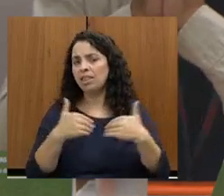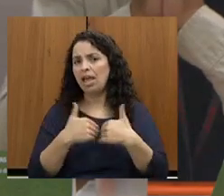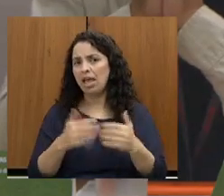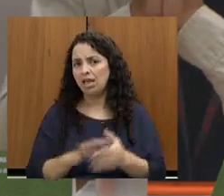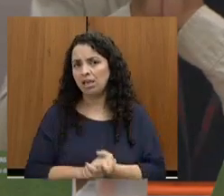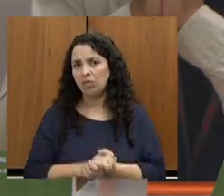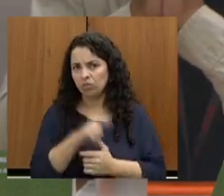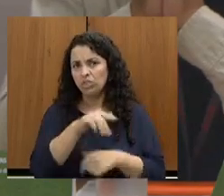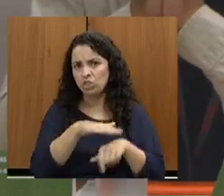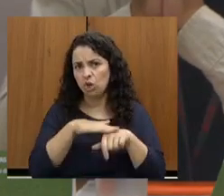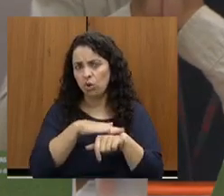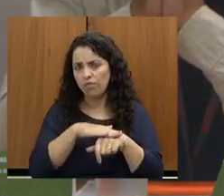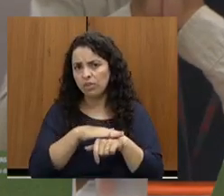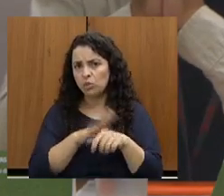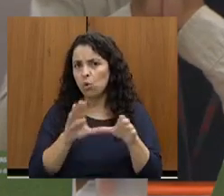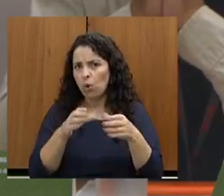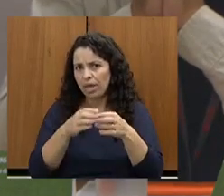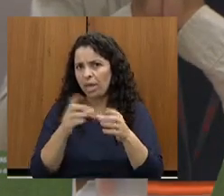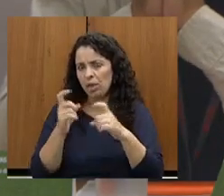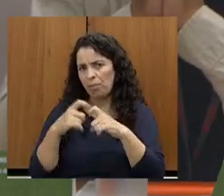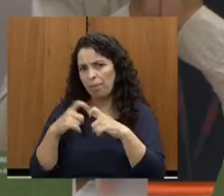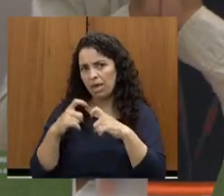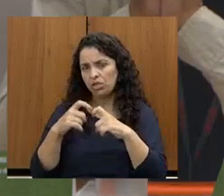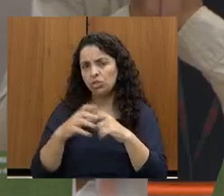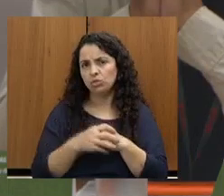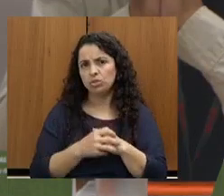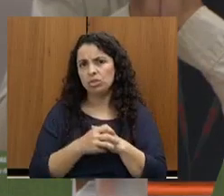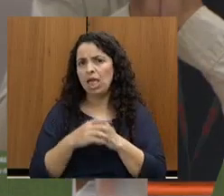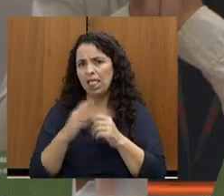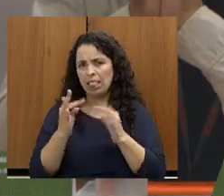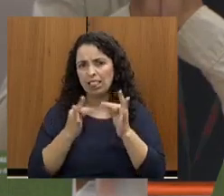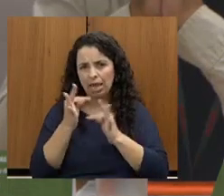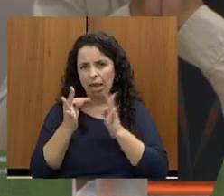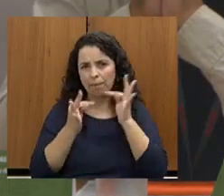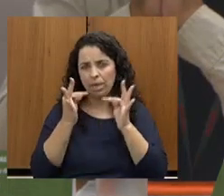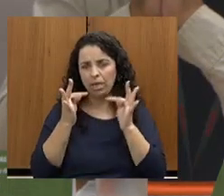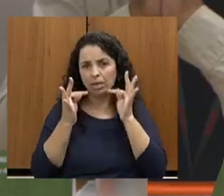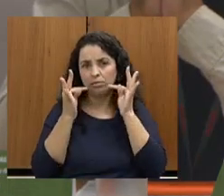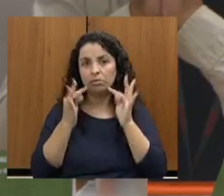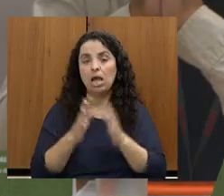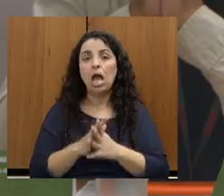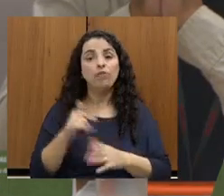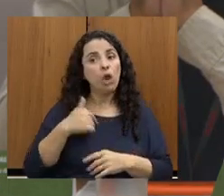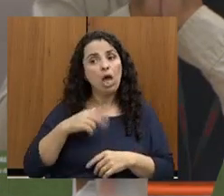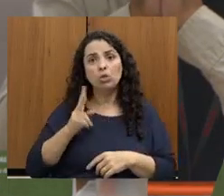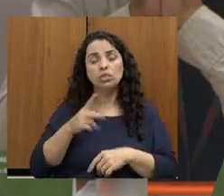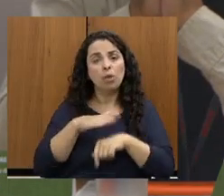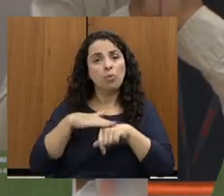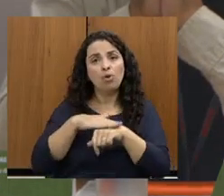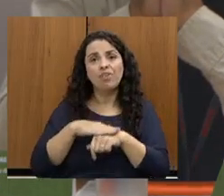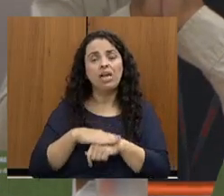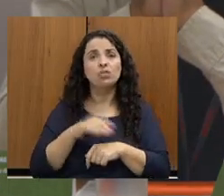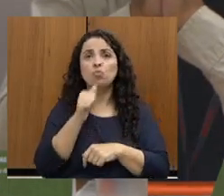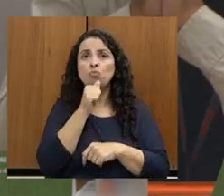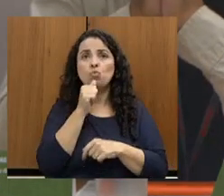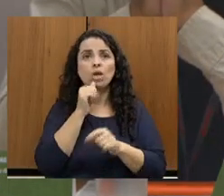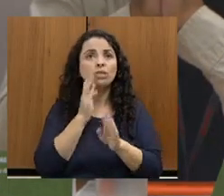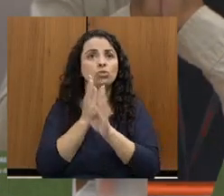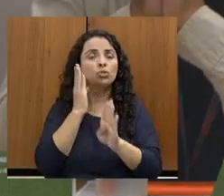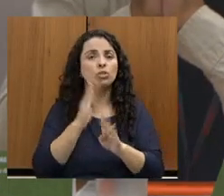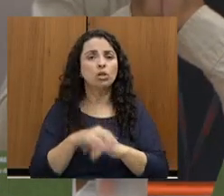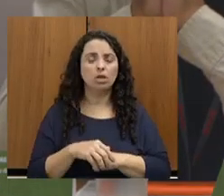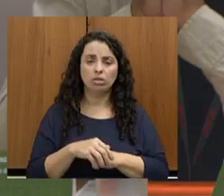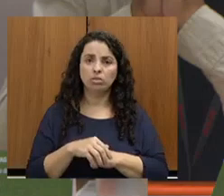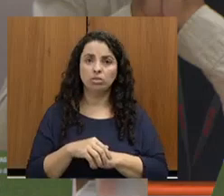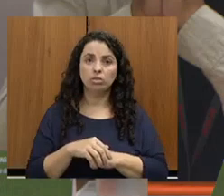psiquiatria e psicologia há um bom tempo, tem cinco anos. Falei, estou em conversa direta com eles, ainda não diagnosticaram. E a